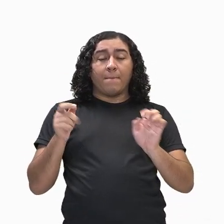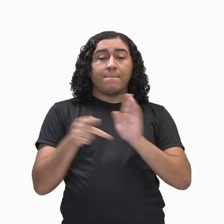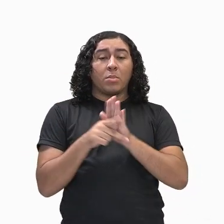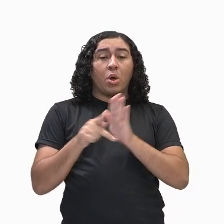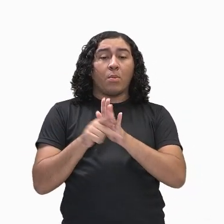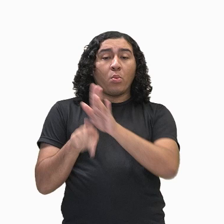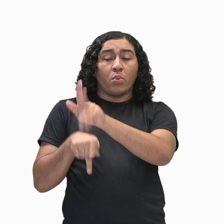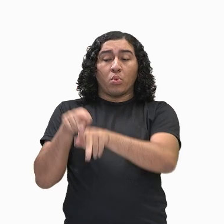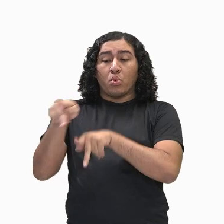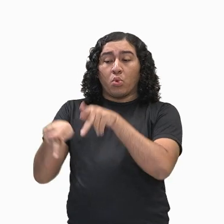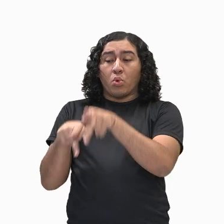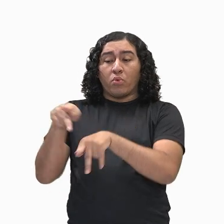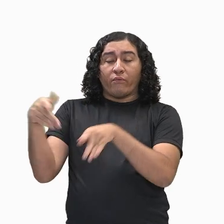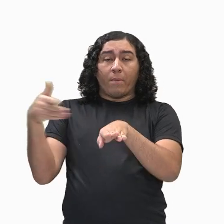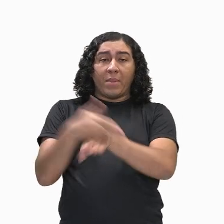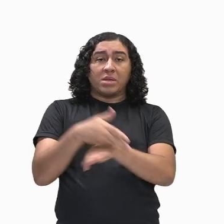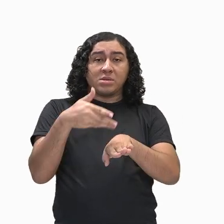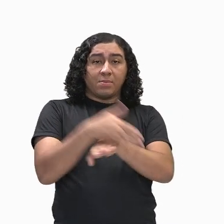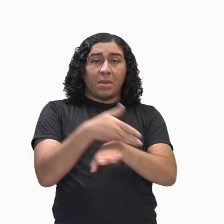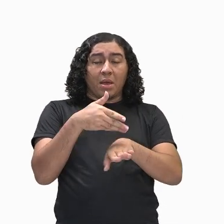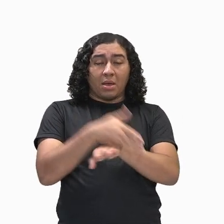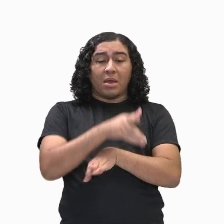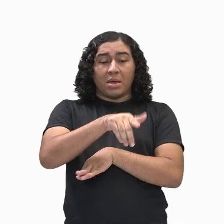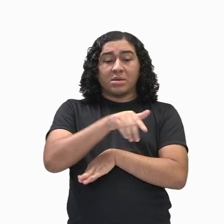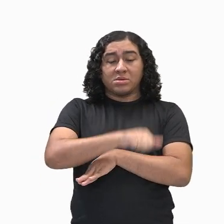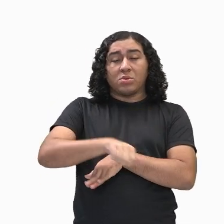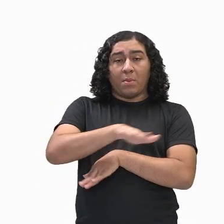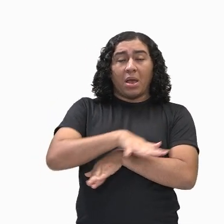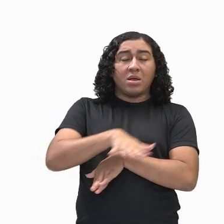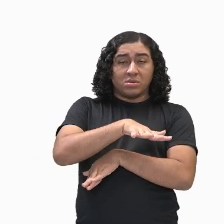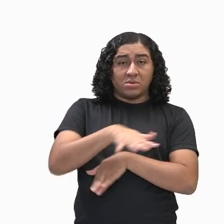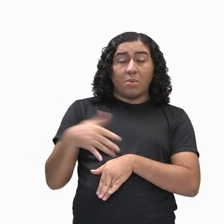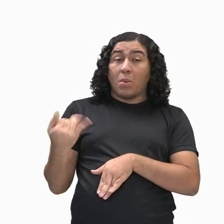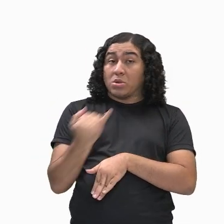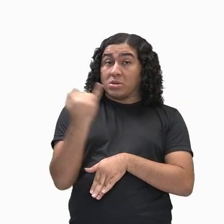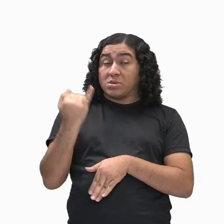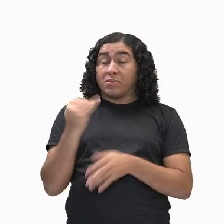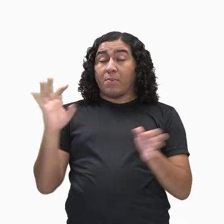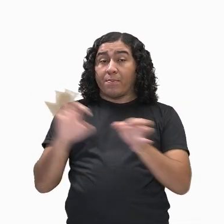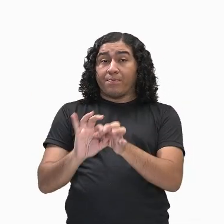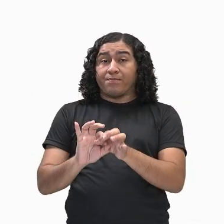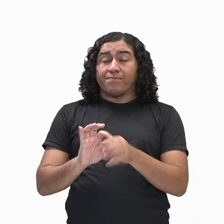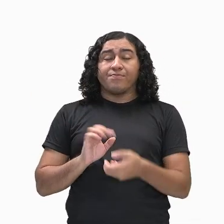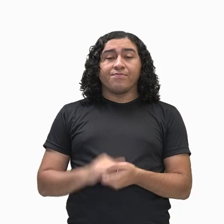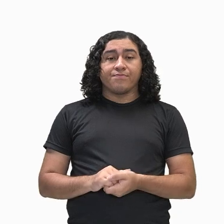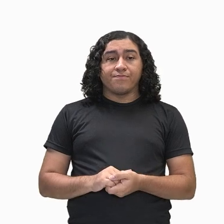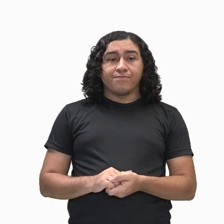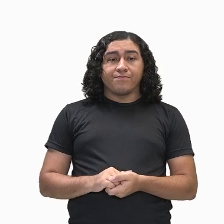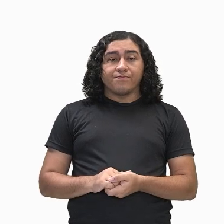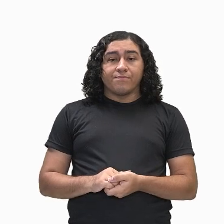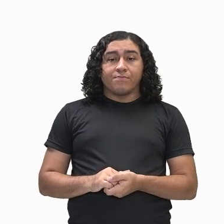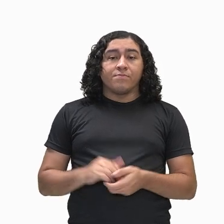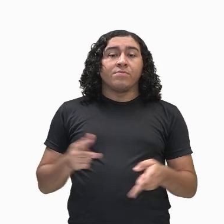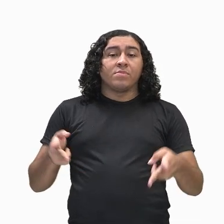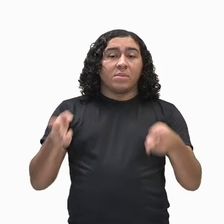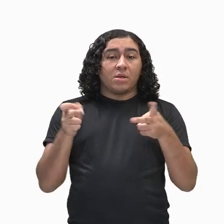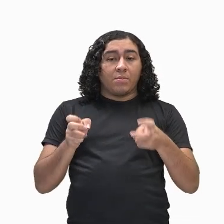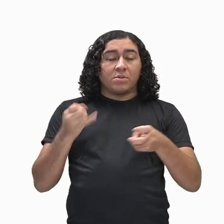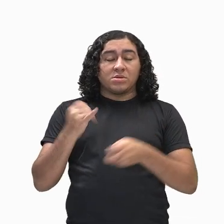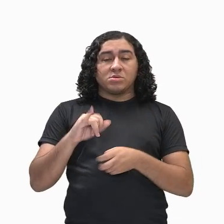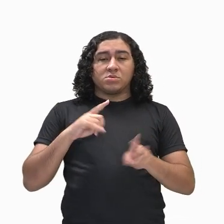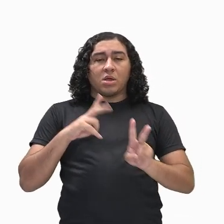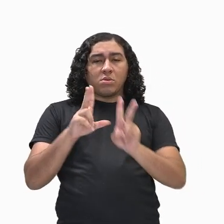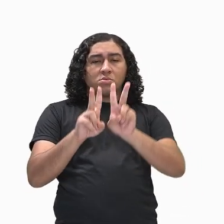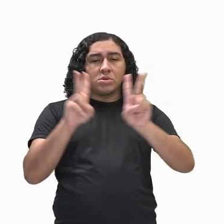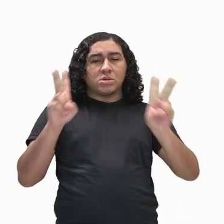do público como parte crucial dessa obra. Então, vamos observar que quando falamos de uma